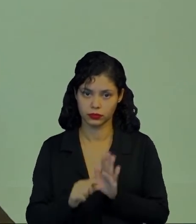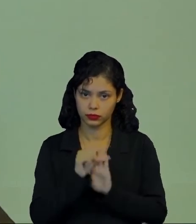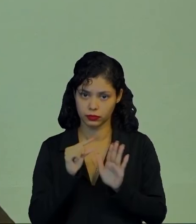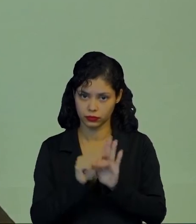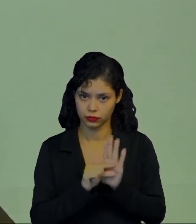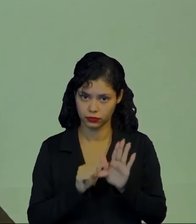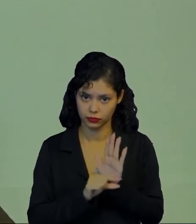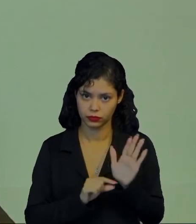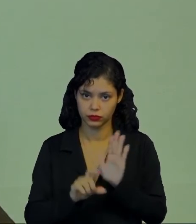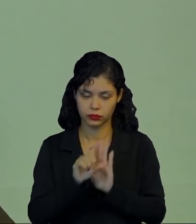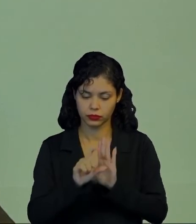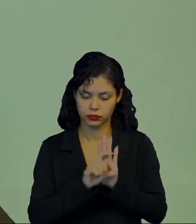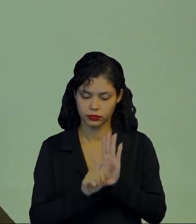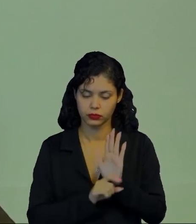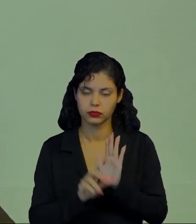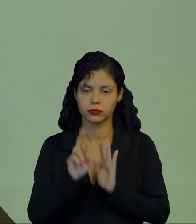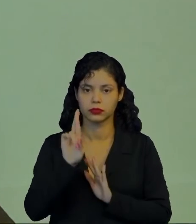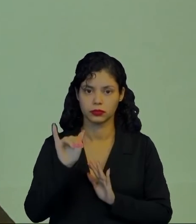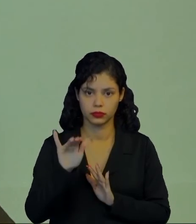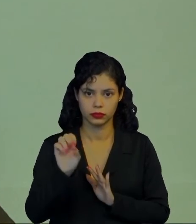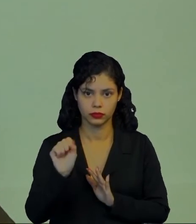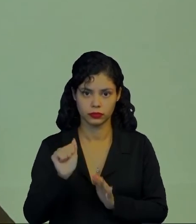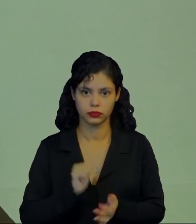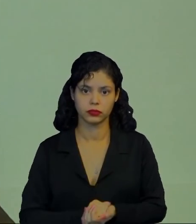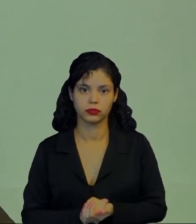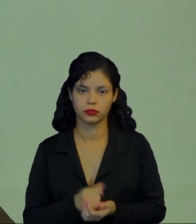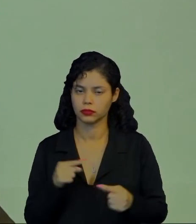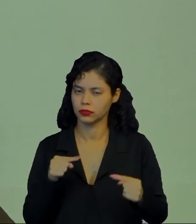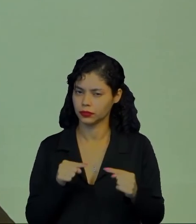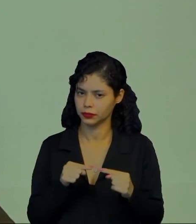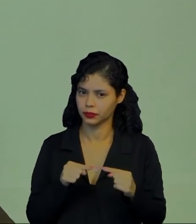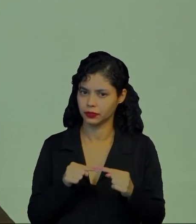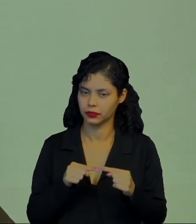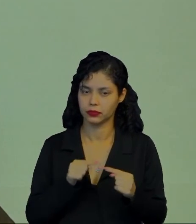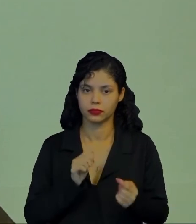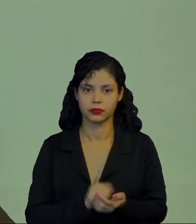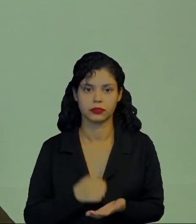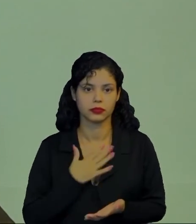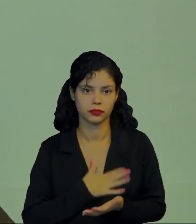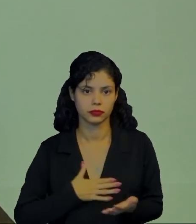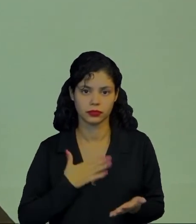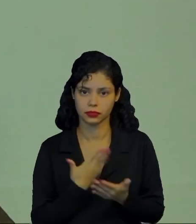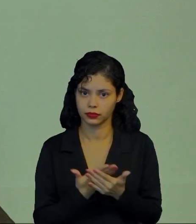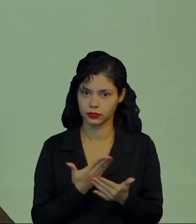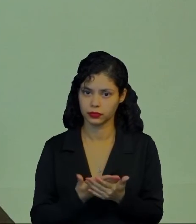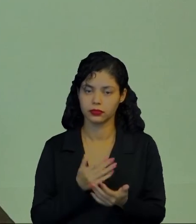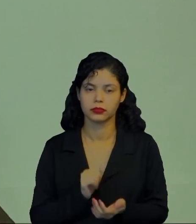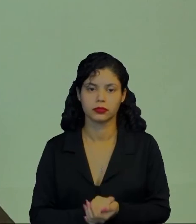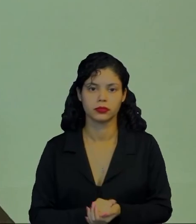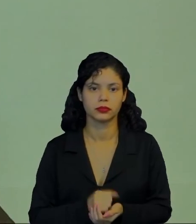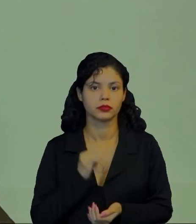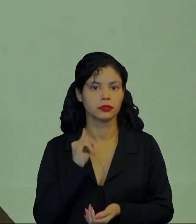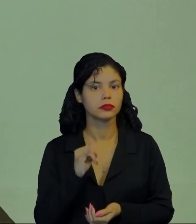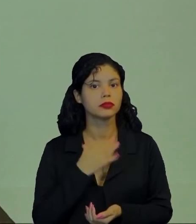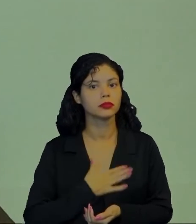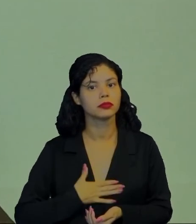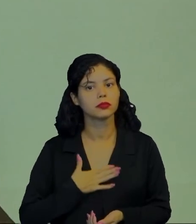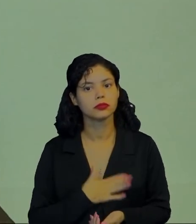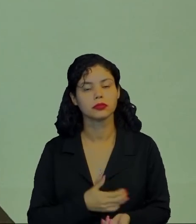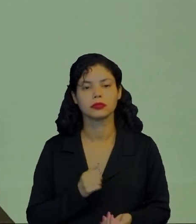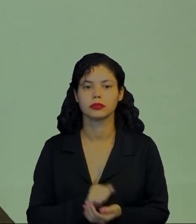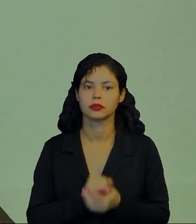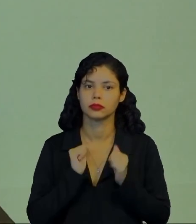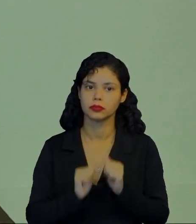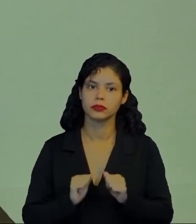versos, rimas, estrofes, combinado. Gostaram da aula? Se vocês gostaram,